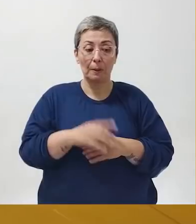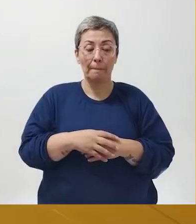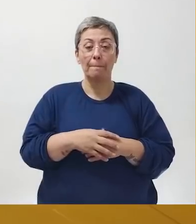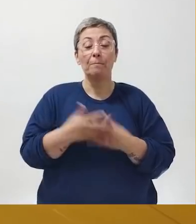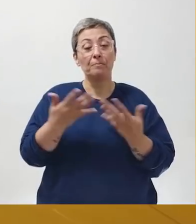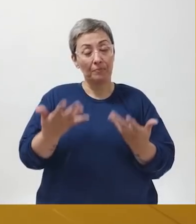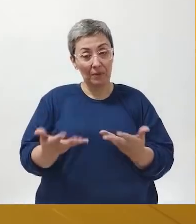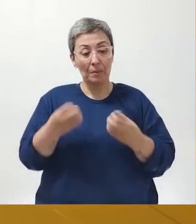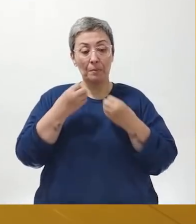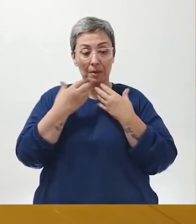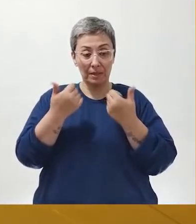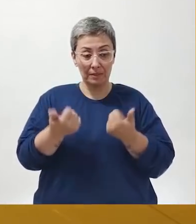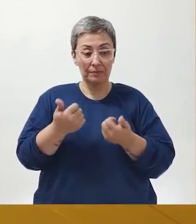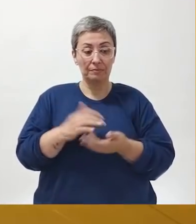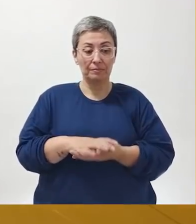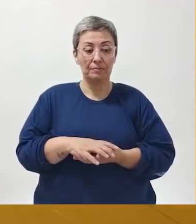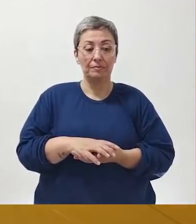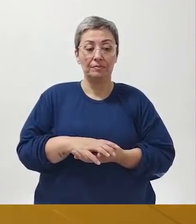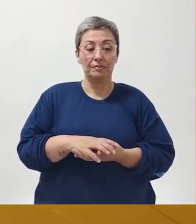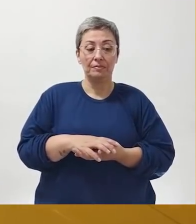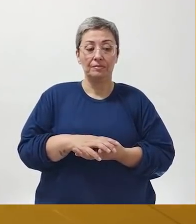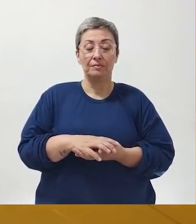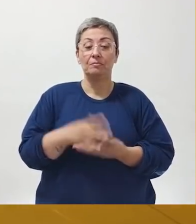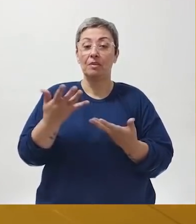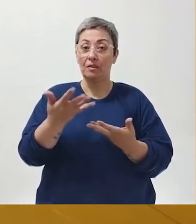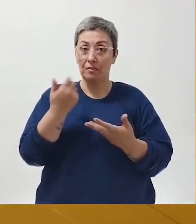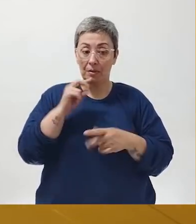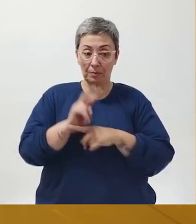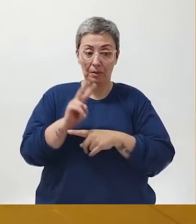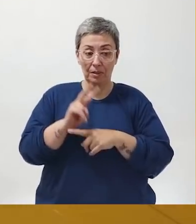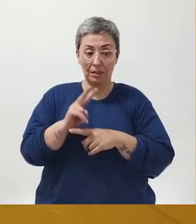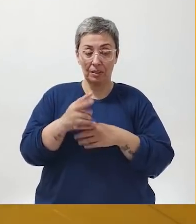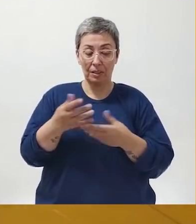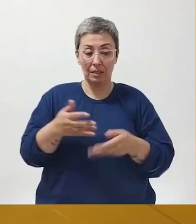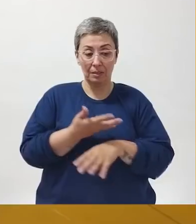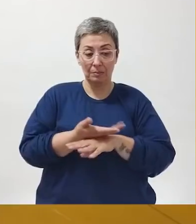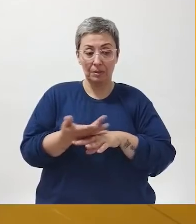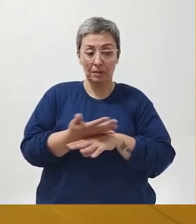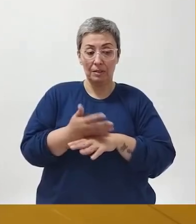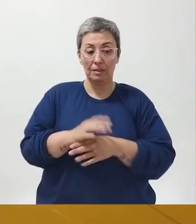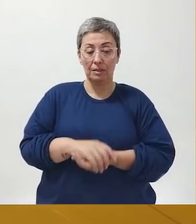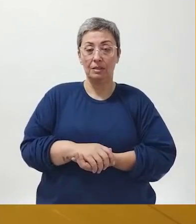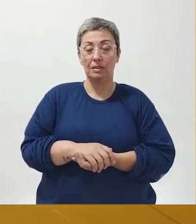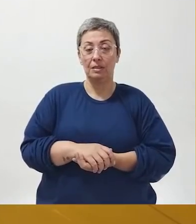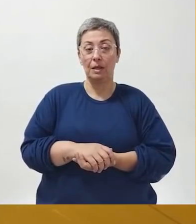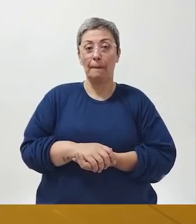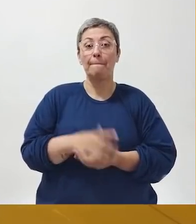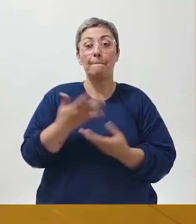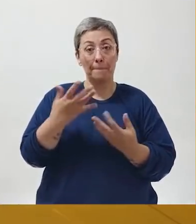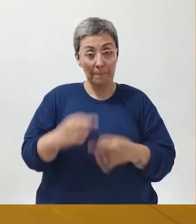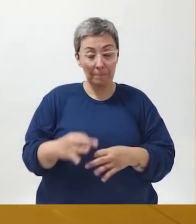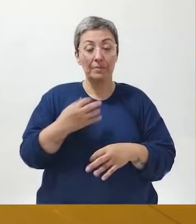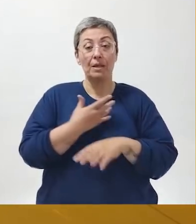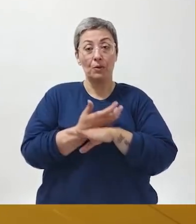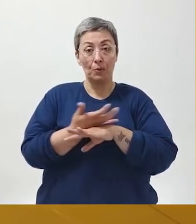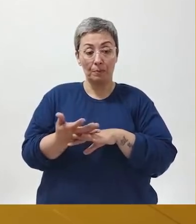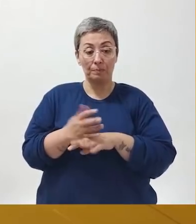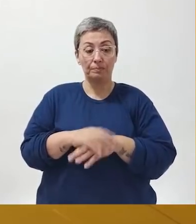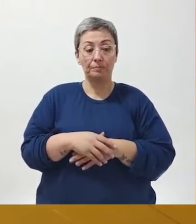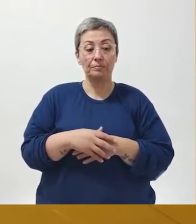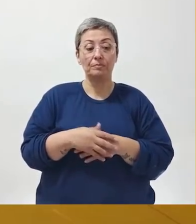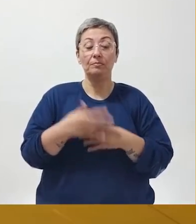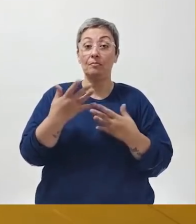palavras Organização das Nações Unidas. O mesmo ocorre, por exemplo, com a sigla de Estados Unidos da América. Eu tenho a inicial